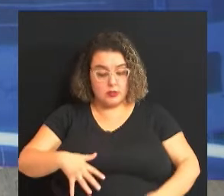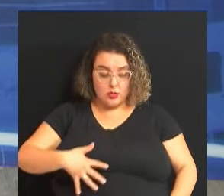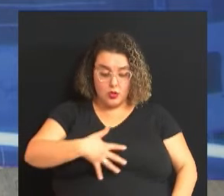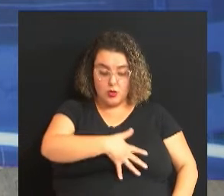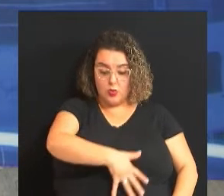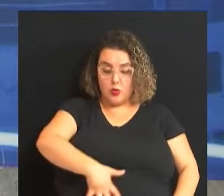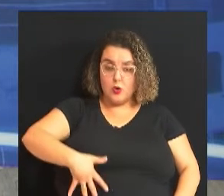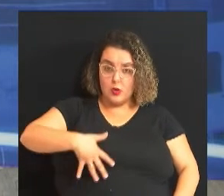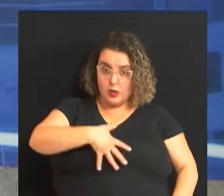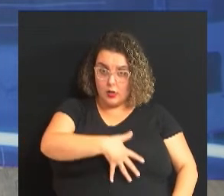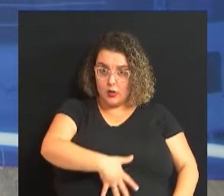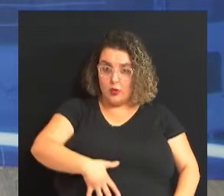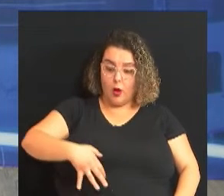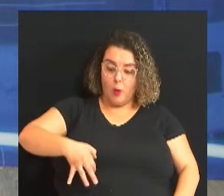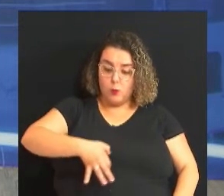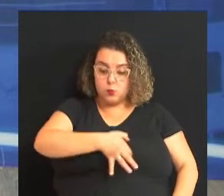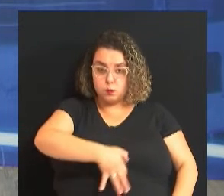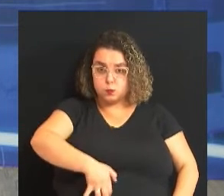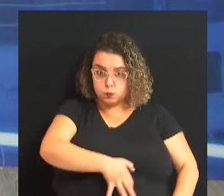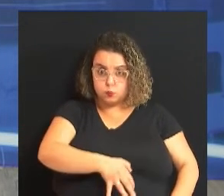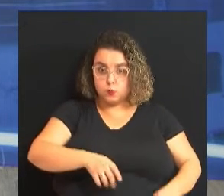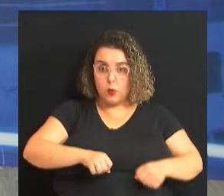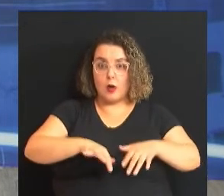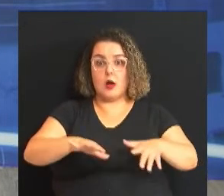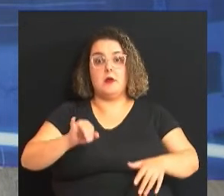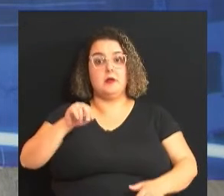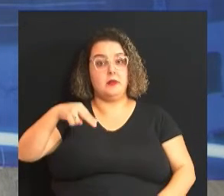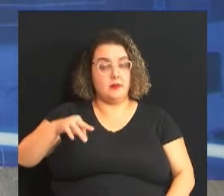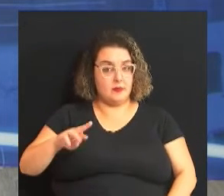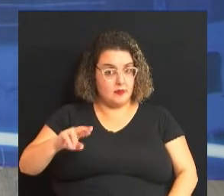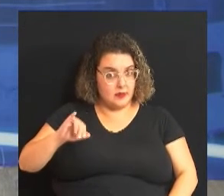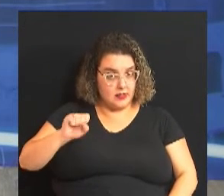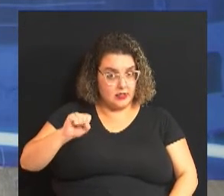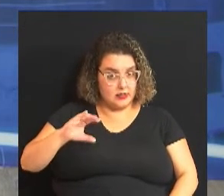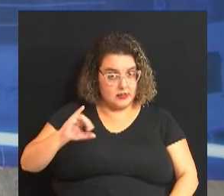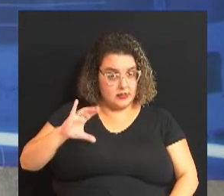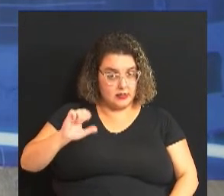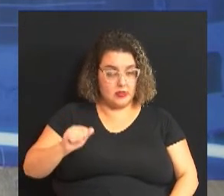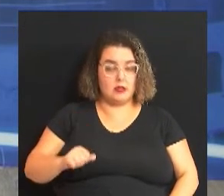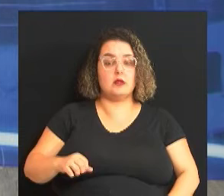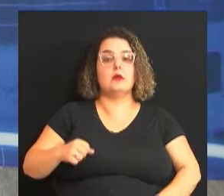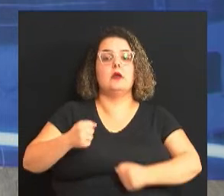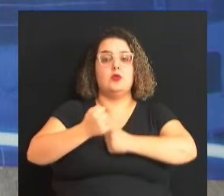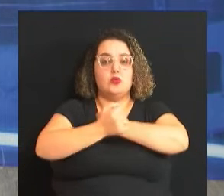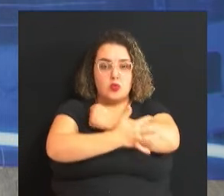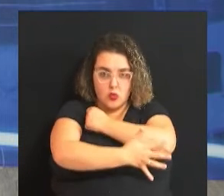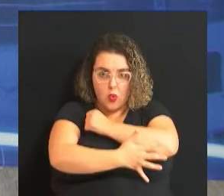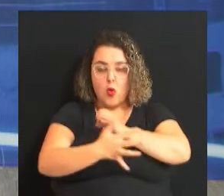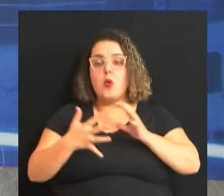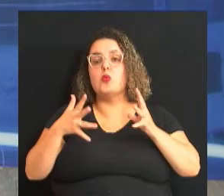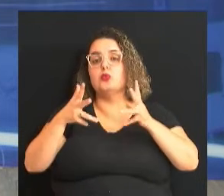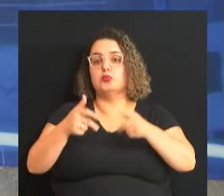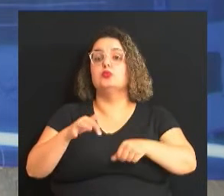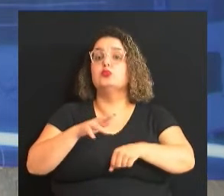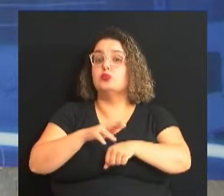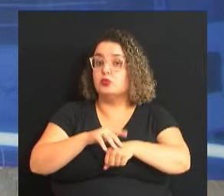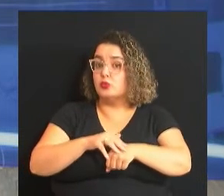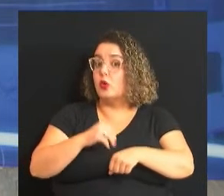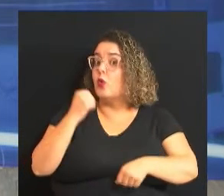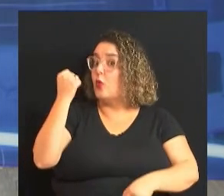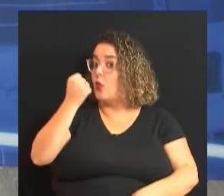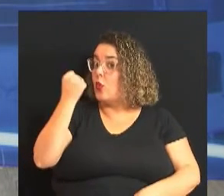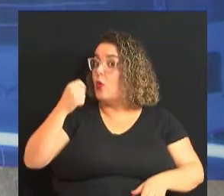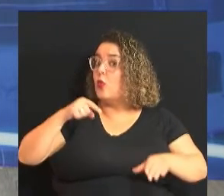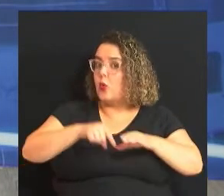envolverem uma contaminação intrínseca, que é a parte das fezes, e por envolverem doenças complexas,